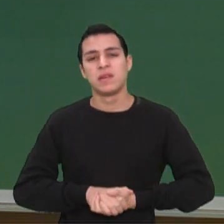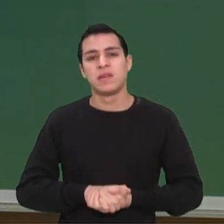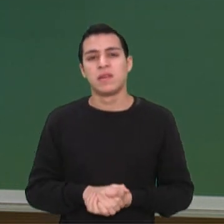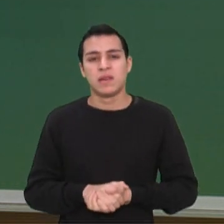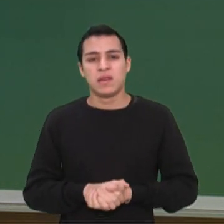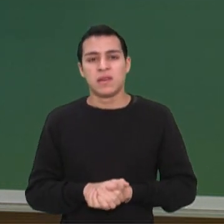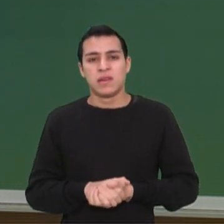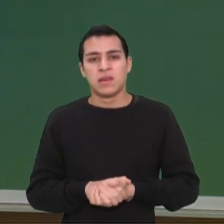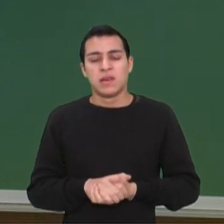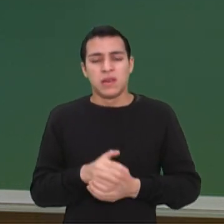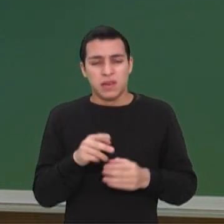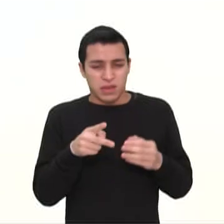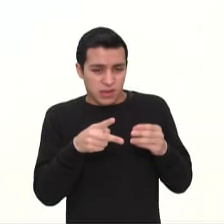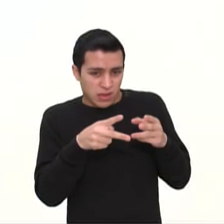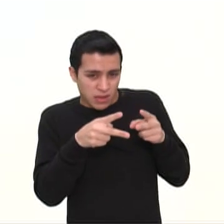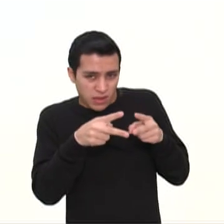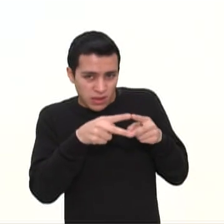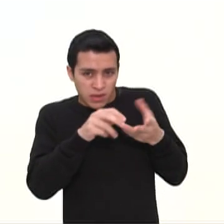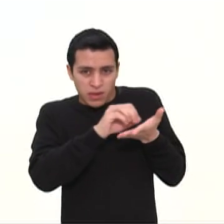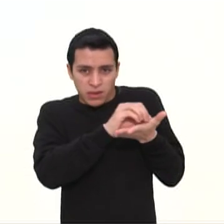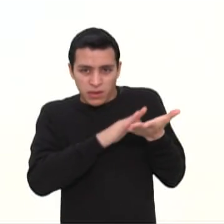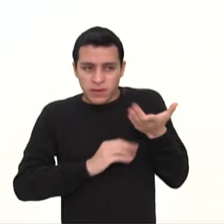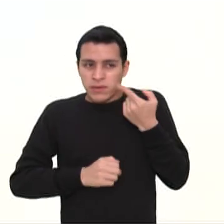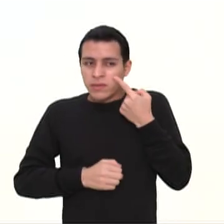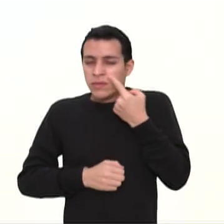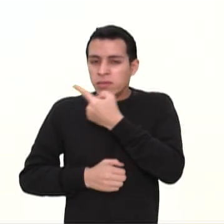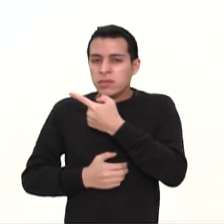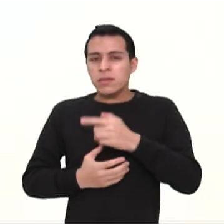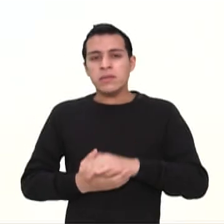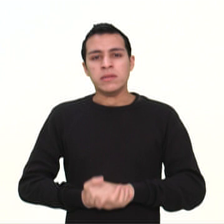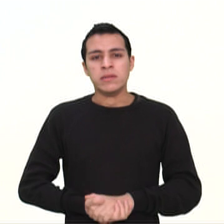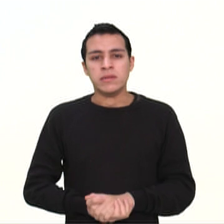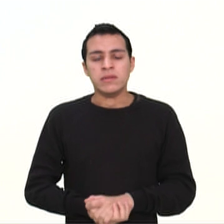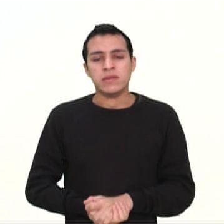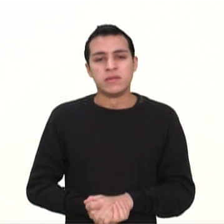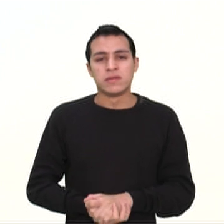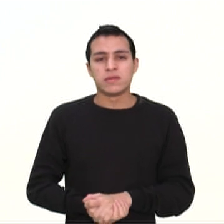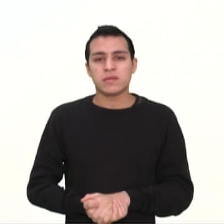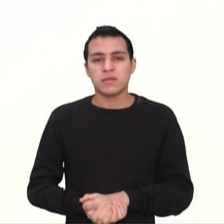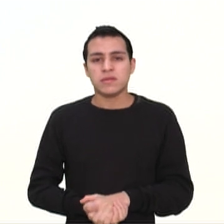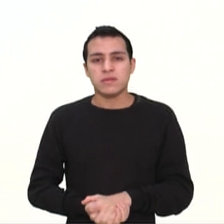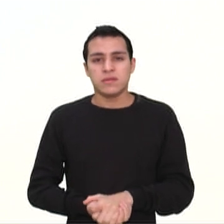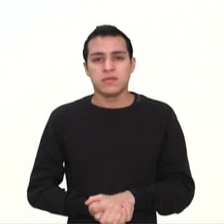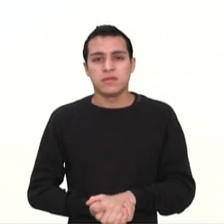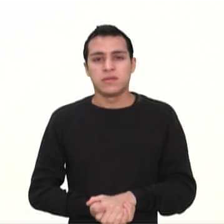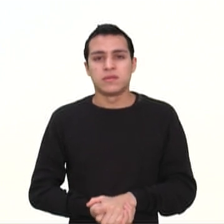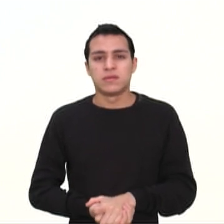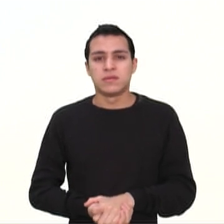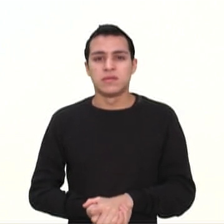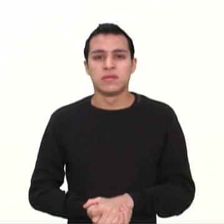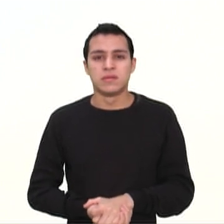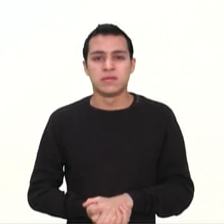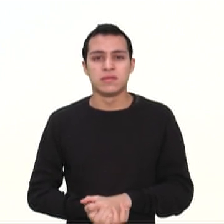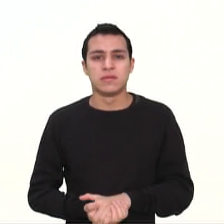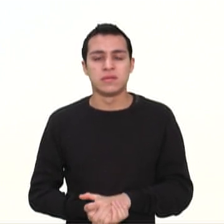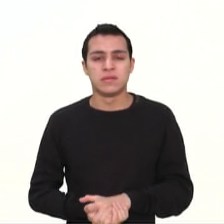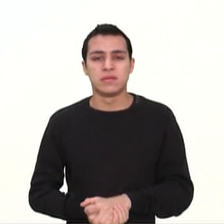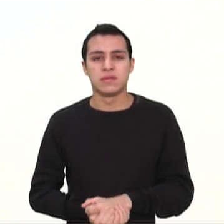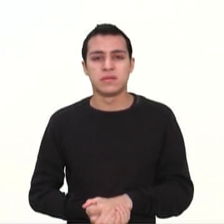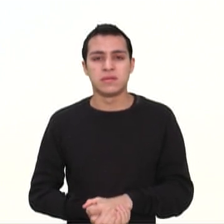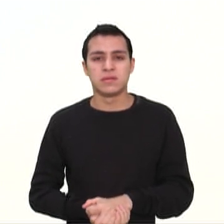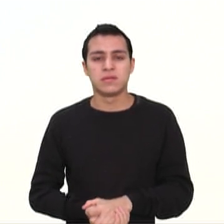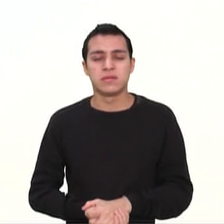Temos mais duas atividades. The test, difficult, e bring your umbrella, it rain